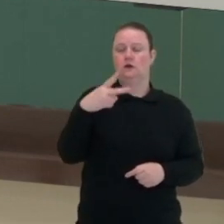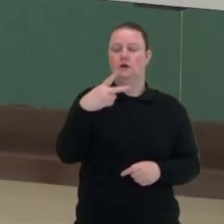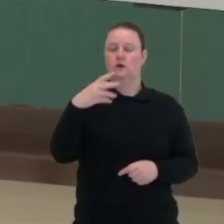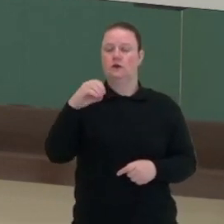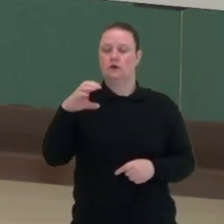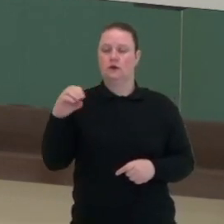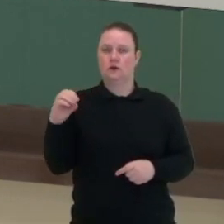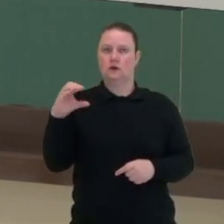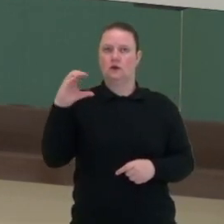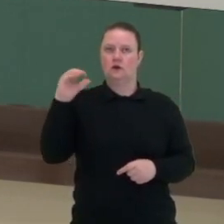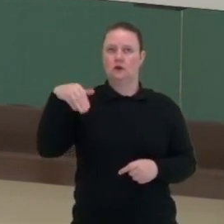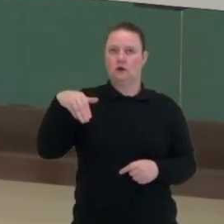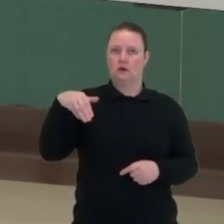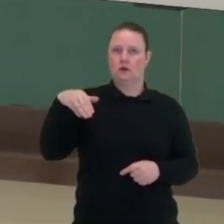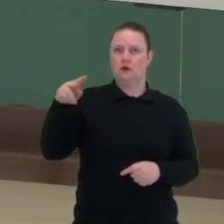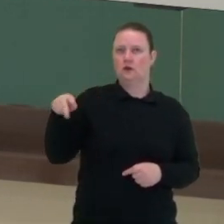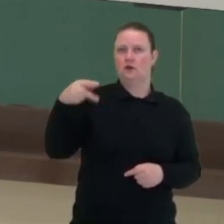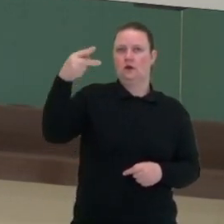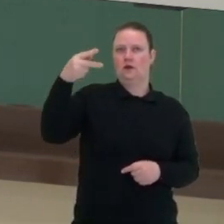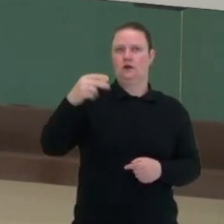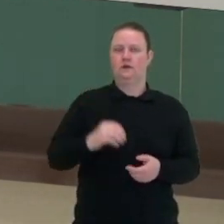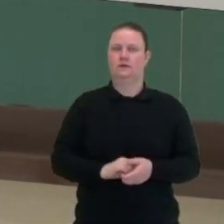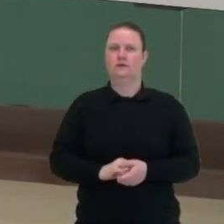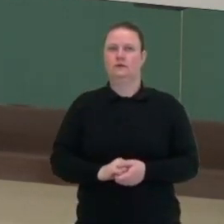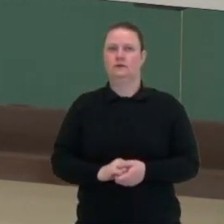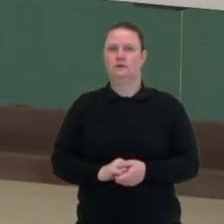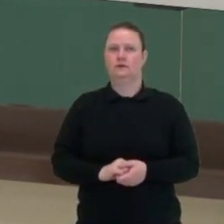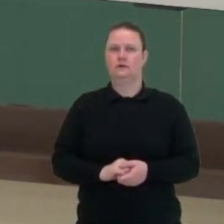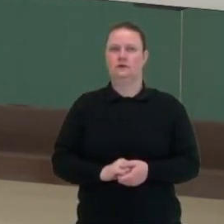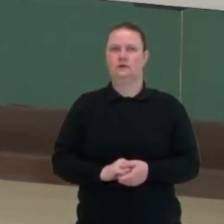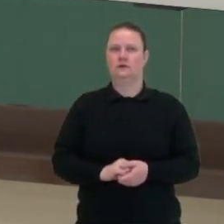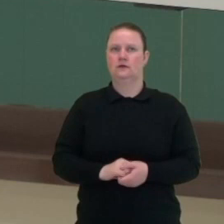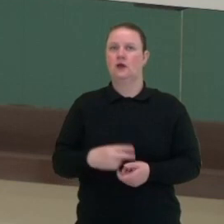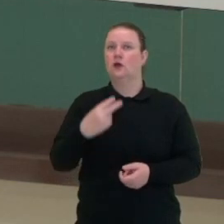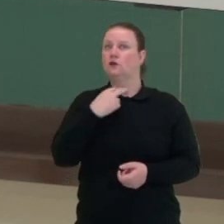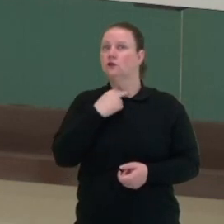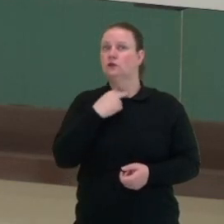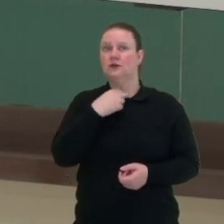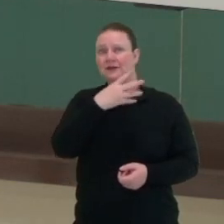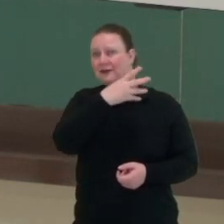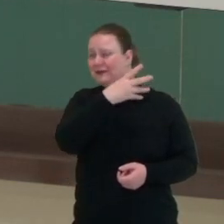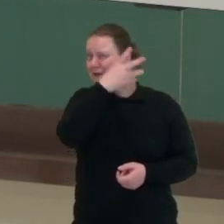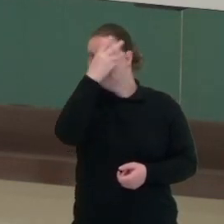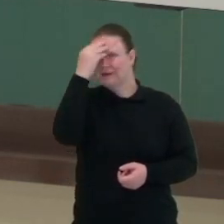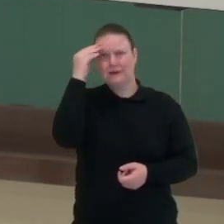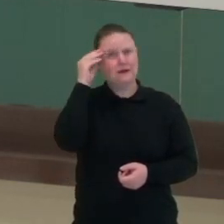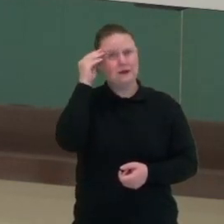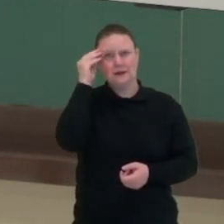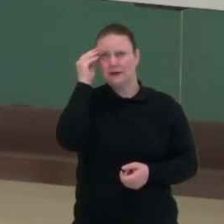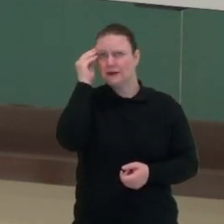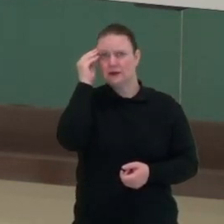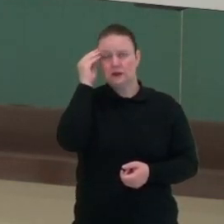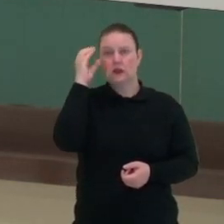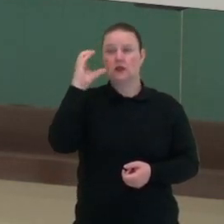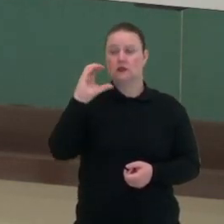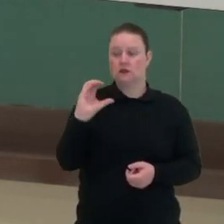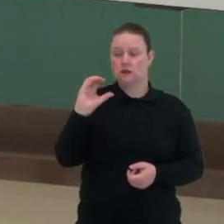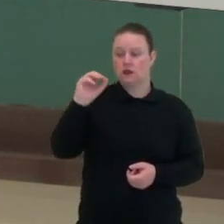centímetros quadrados. Veja, não posso esquecer esses centímetros